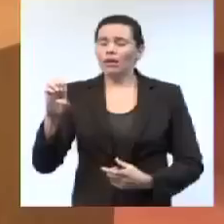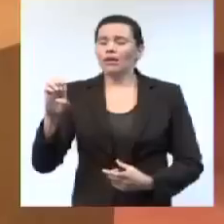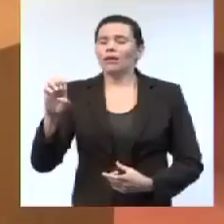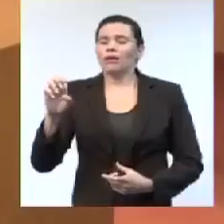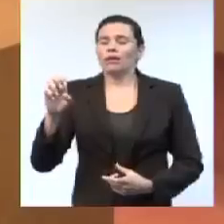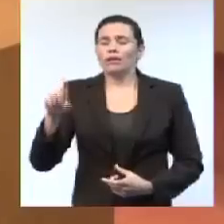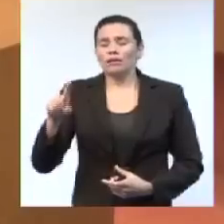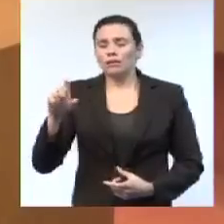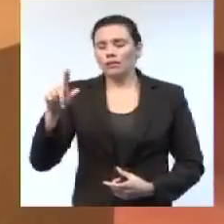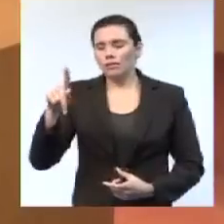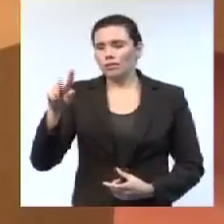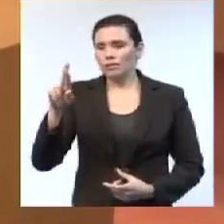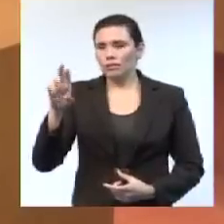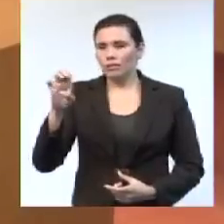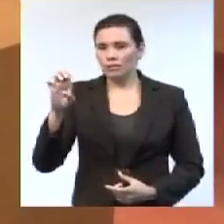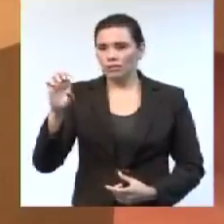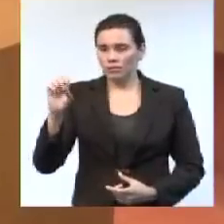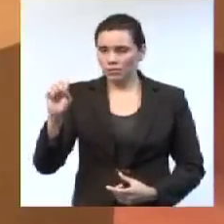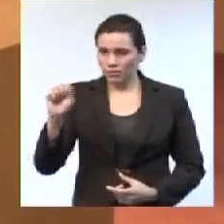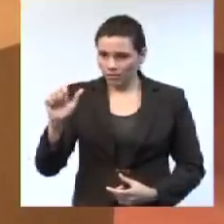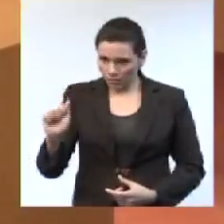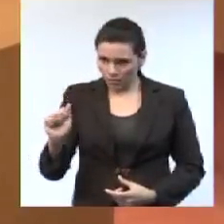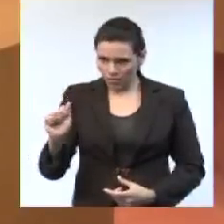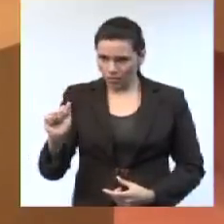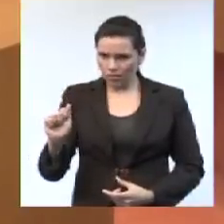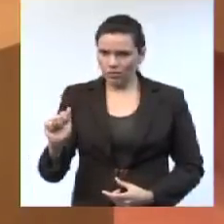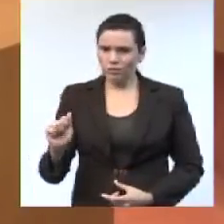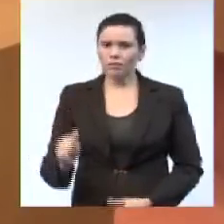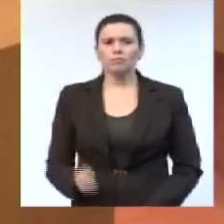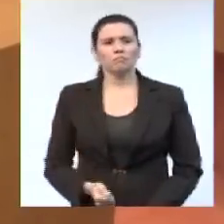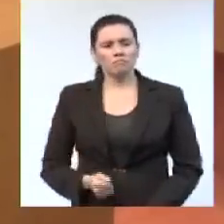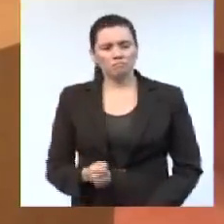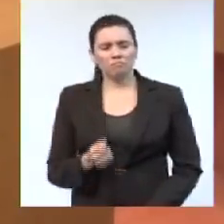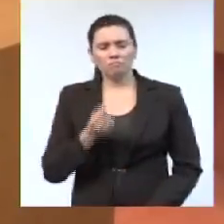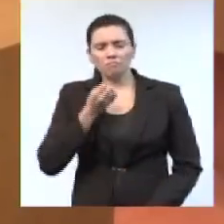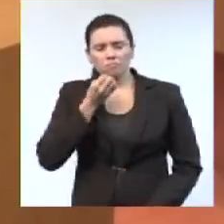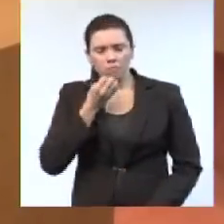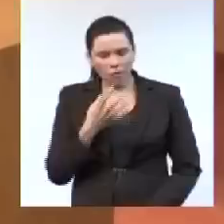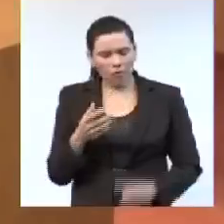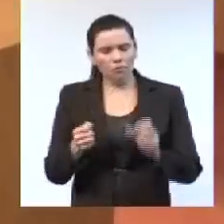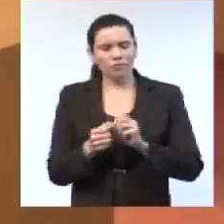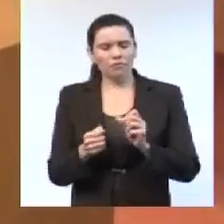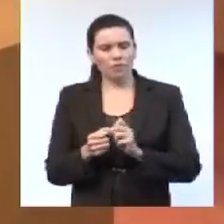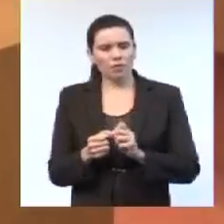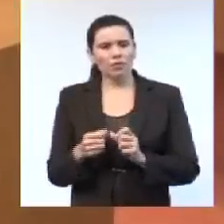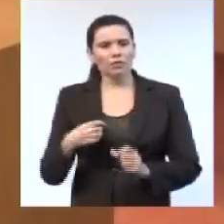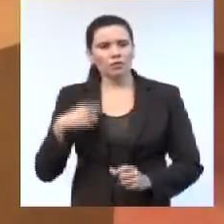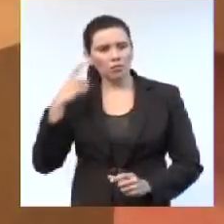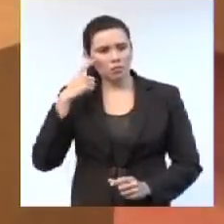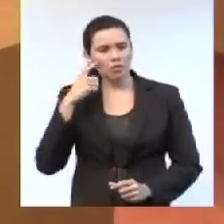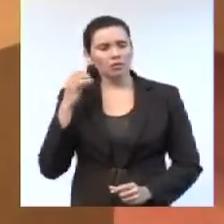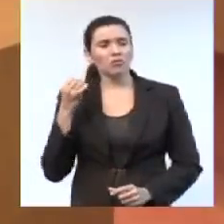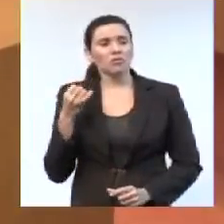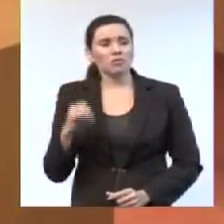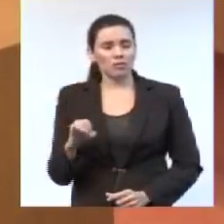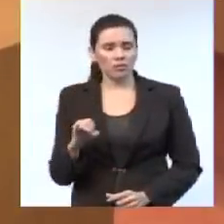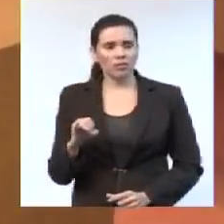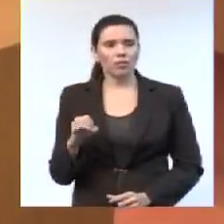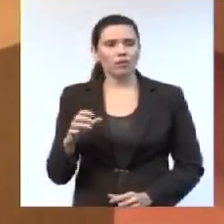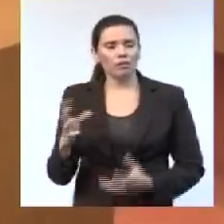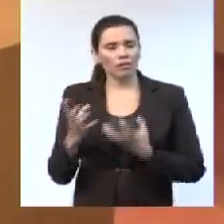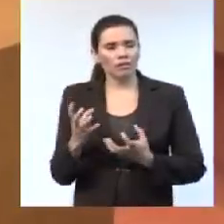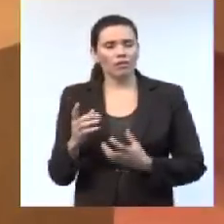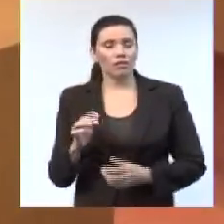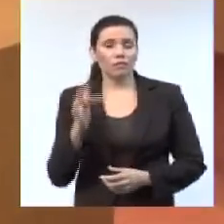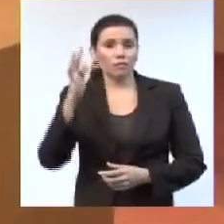Então, a governadora, ela tem legitimidade eleitoral e política para ser candidata pelo PMDB. O